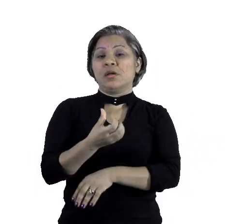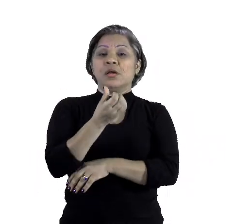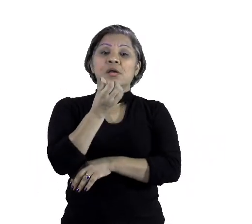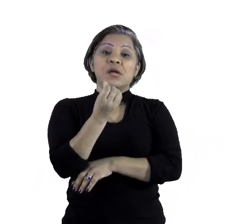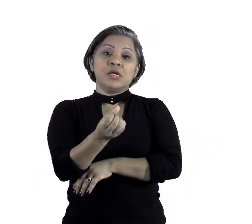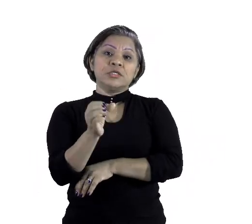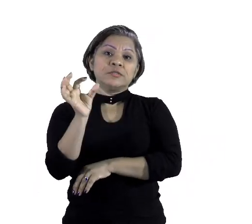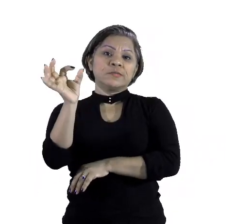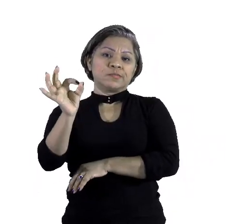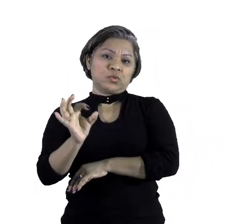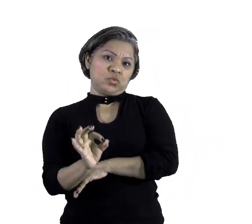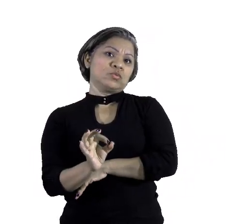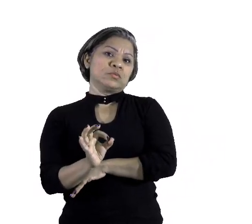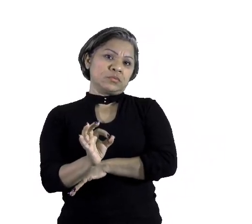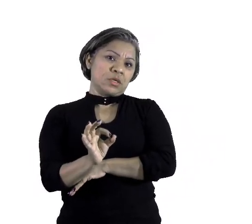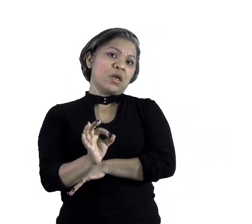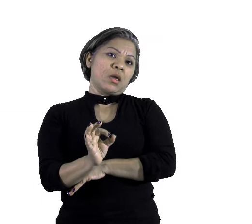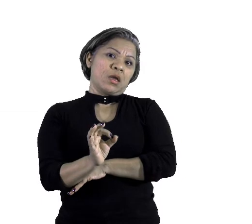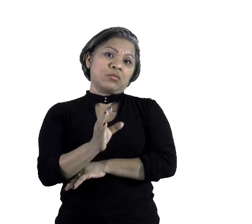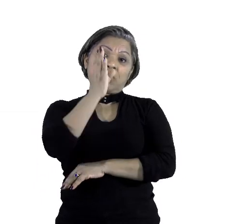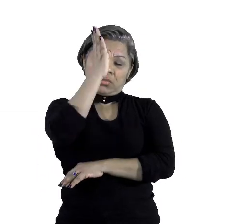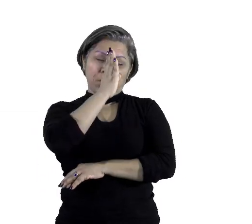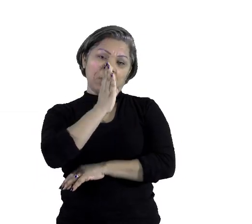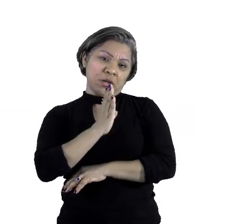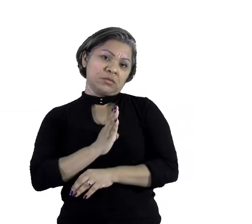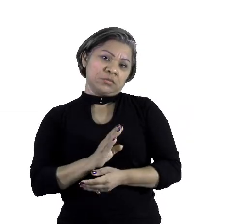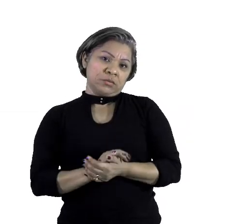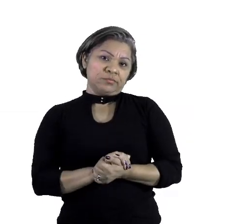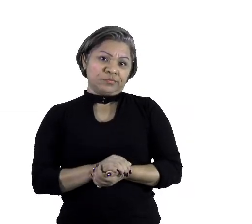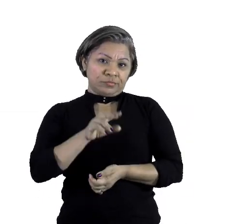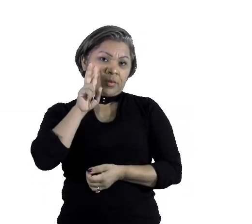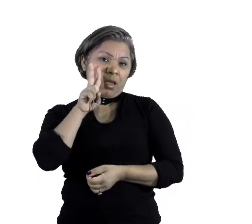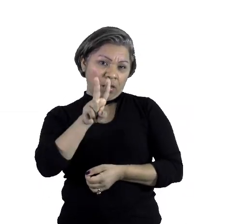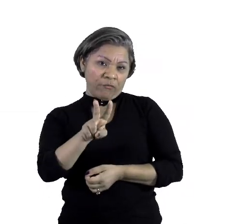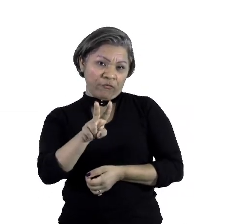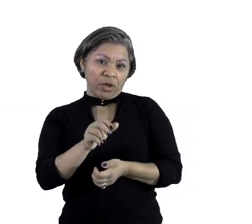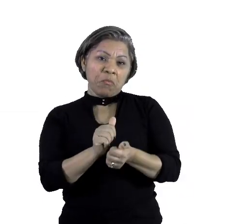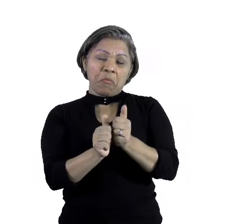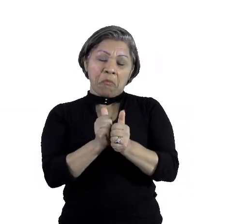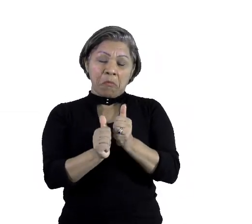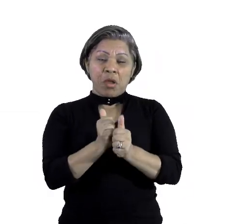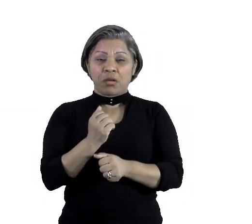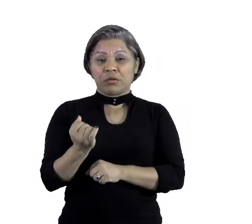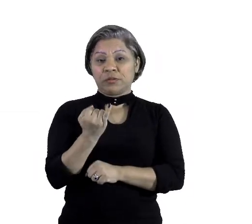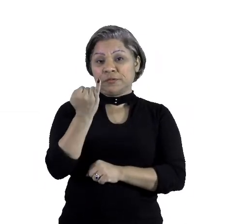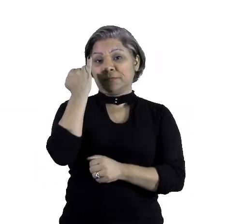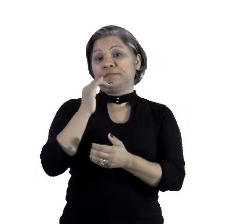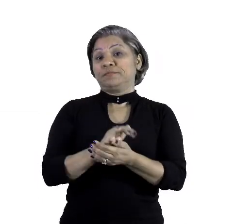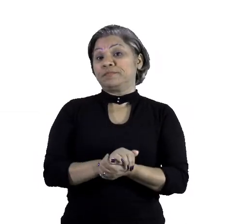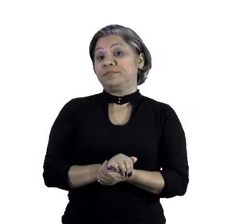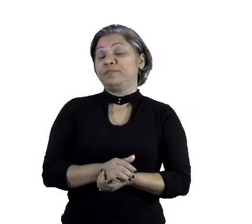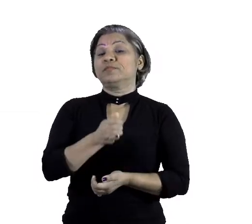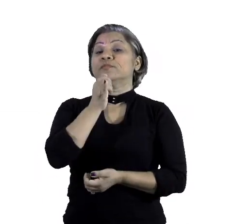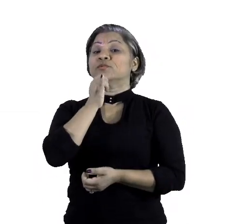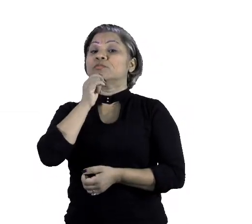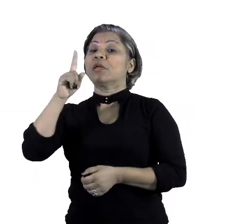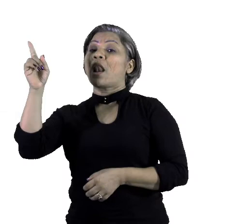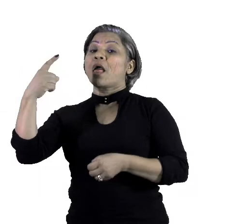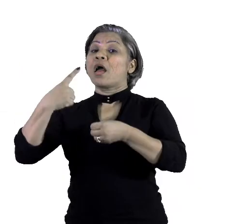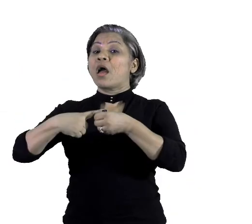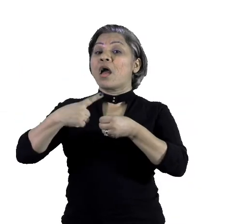Olha como o arroz é importante na agricultura do Brasil, e principalmente lá em Formoso, nós falamos há poucos minutos,